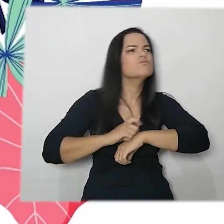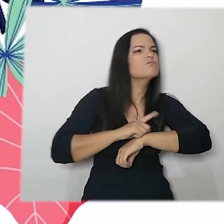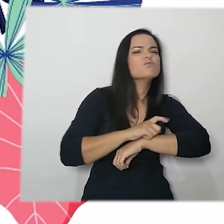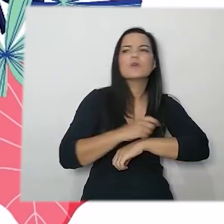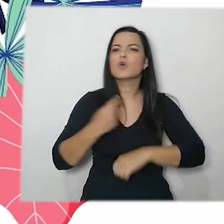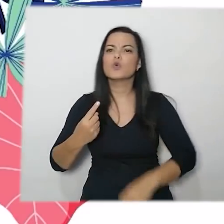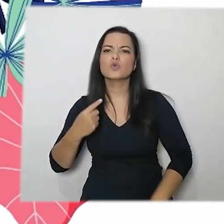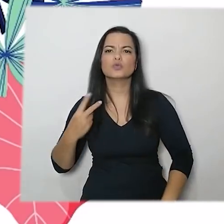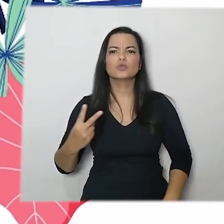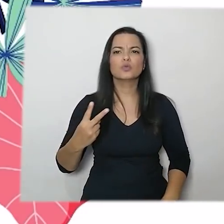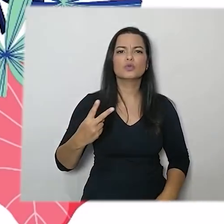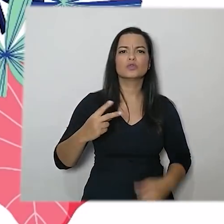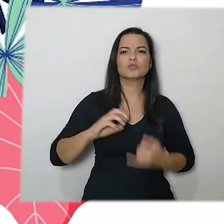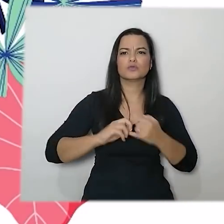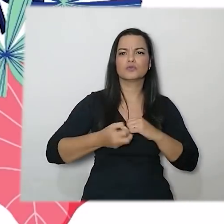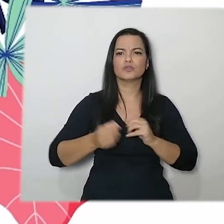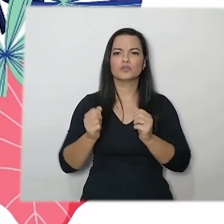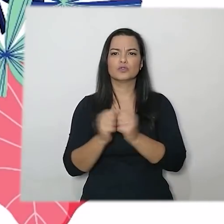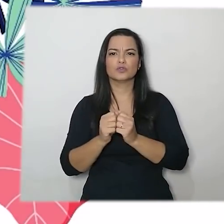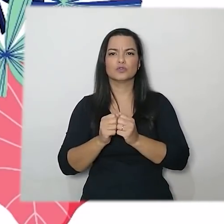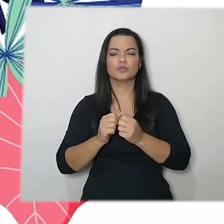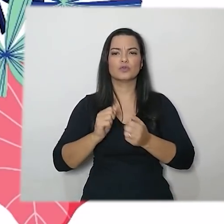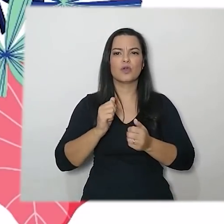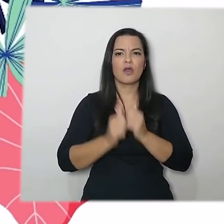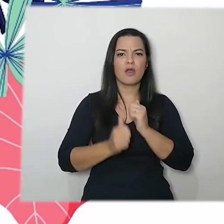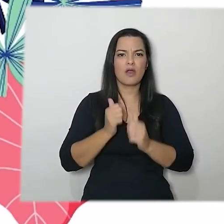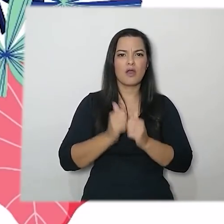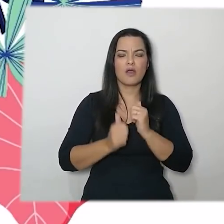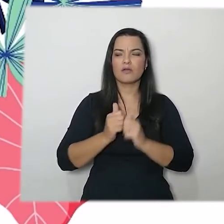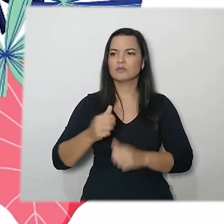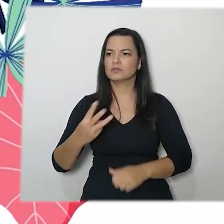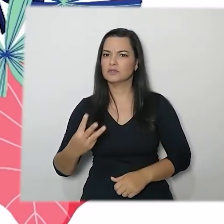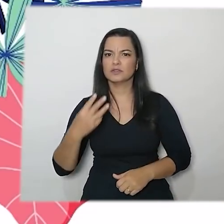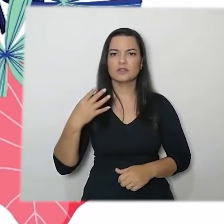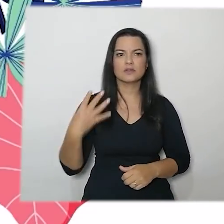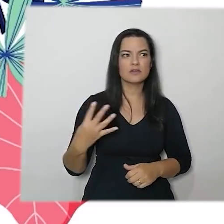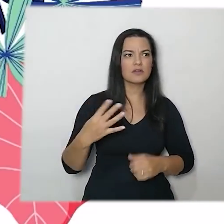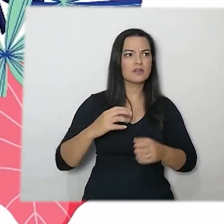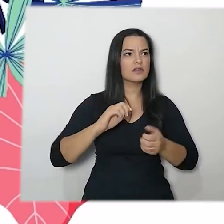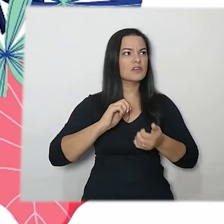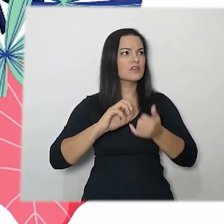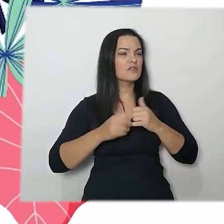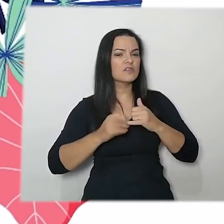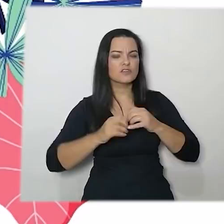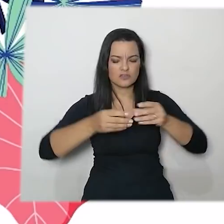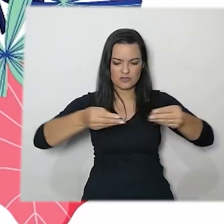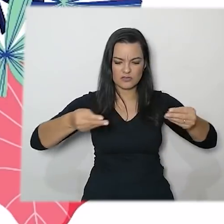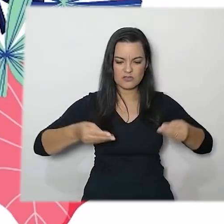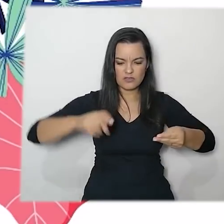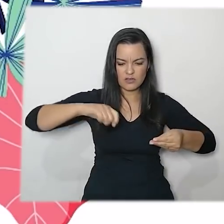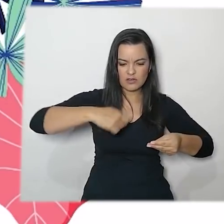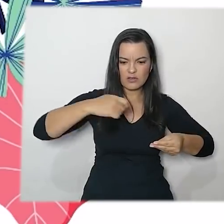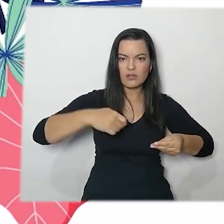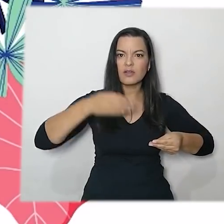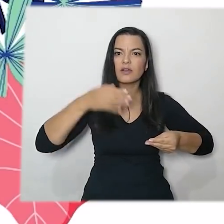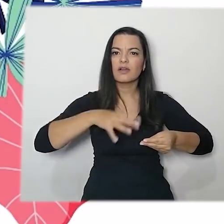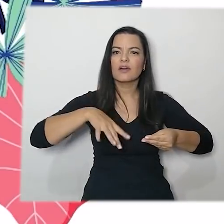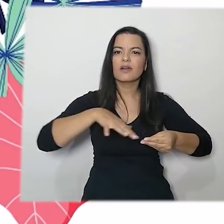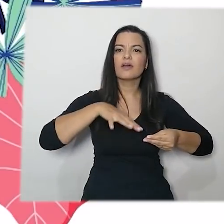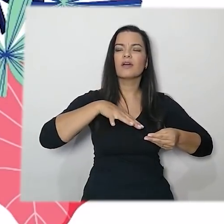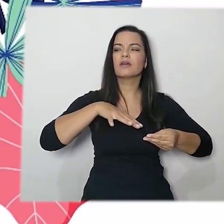com arroz. 3, 4, feijão no prato. E perguntavam às borboletas que